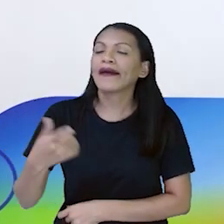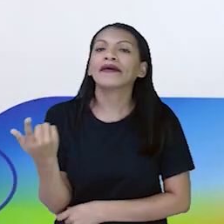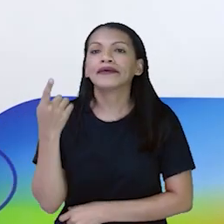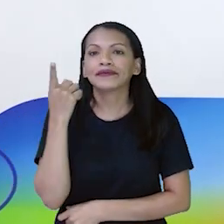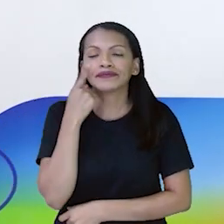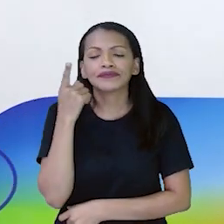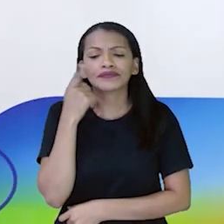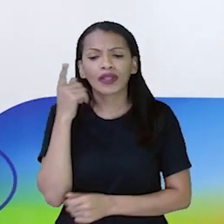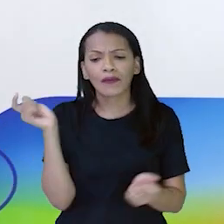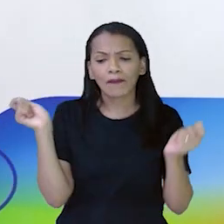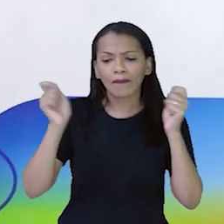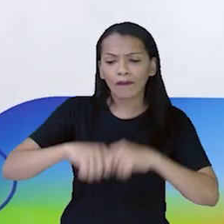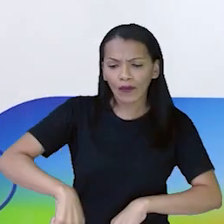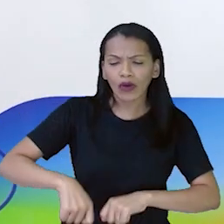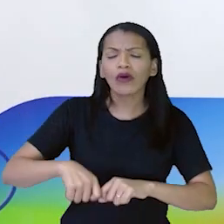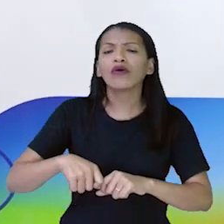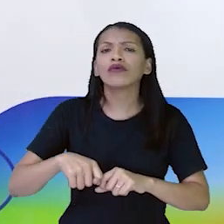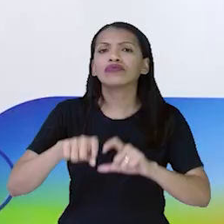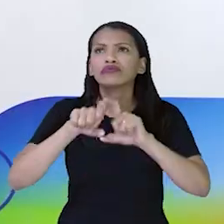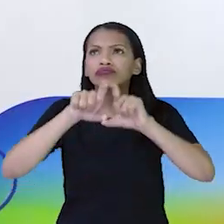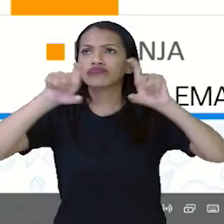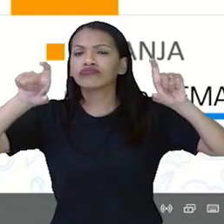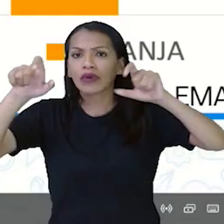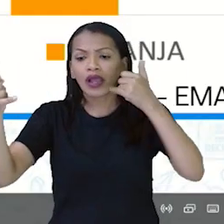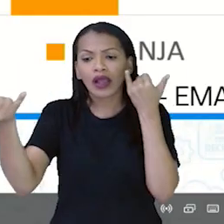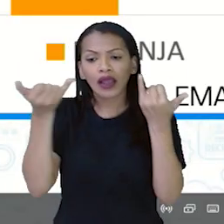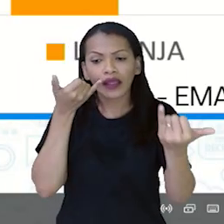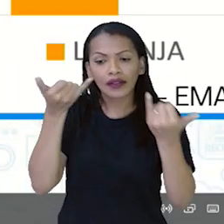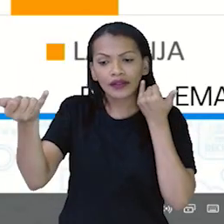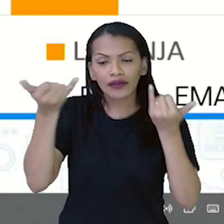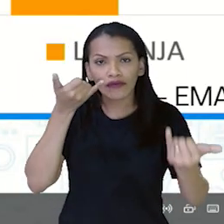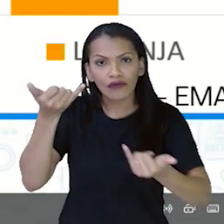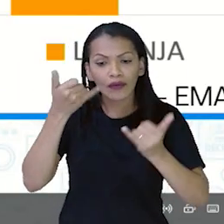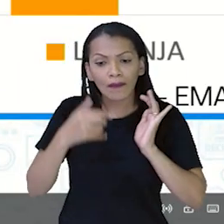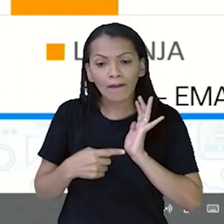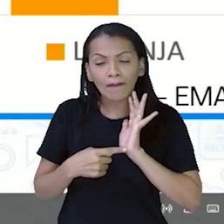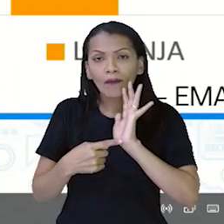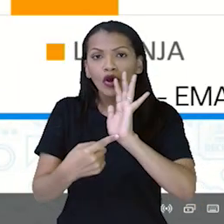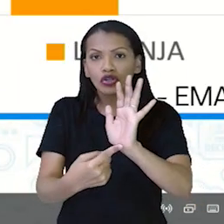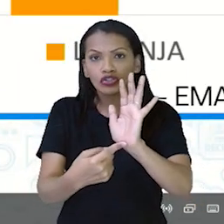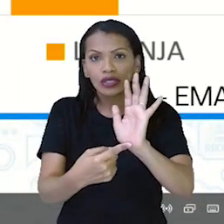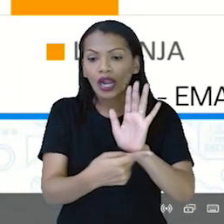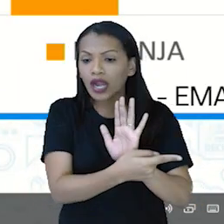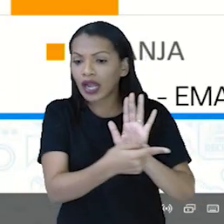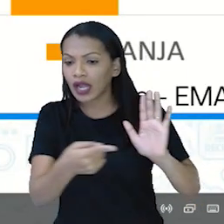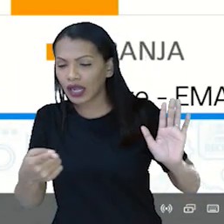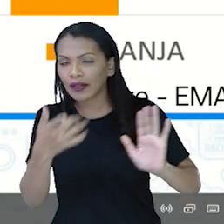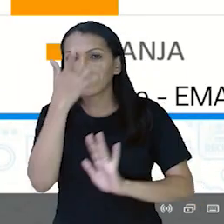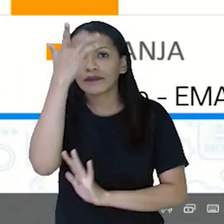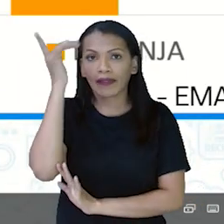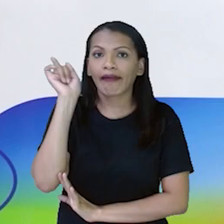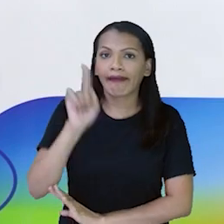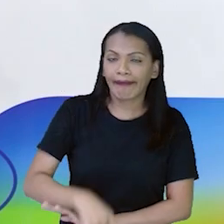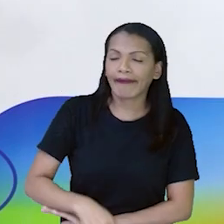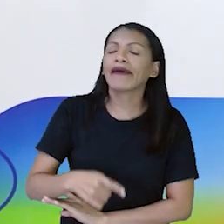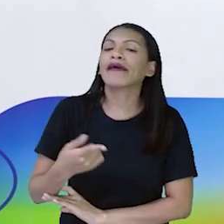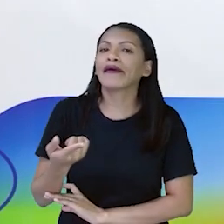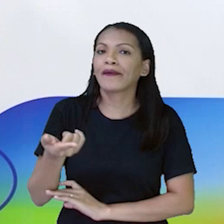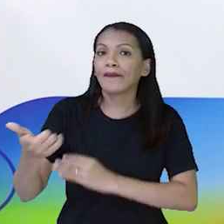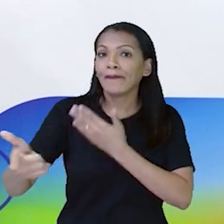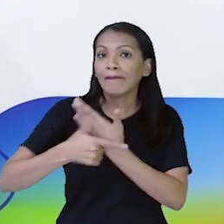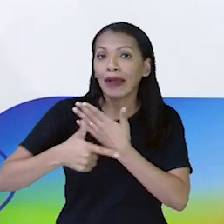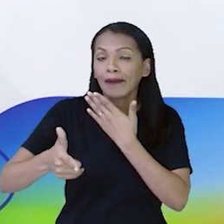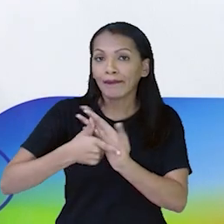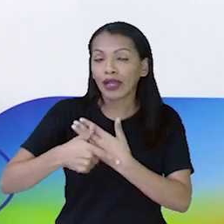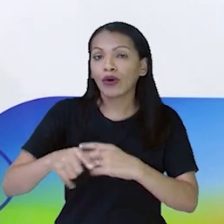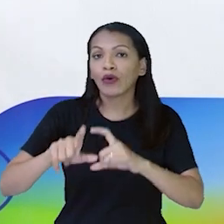Geralmente, possuem um título a respeito da informação que será apresentada. Essa é a função do título, apresentar